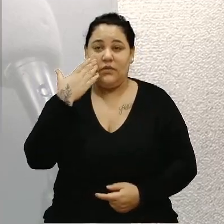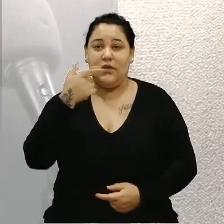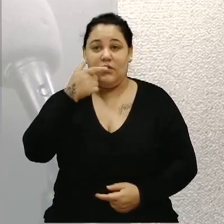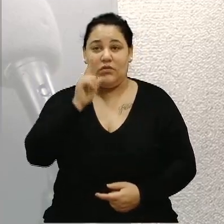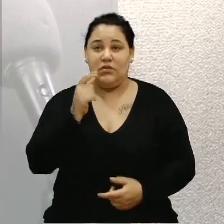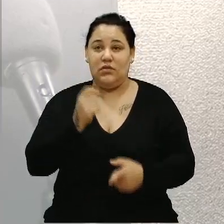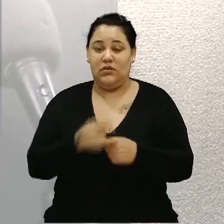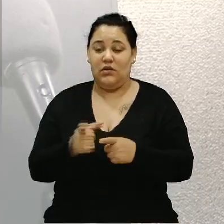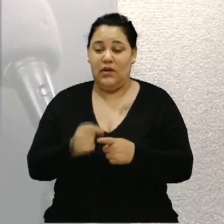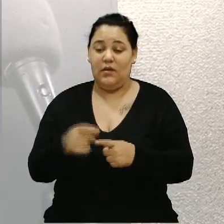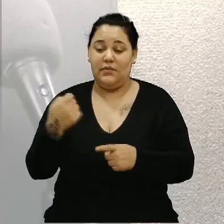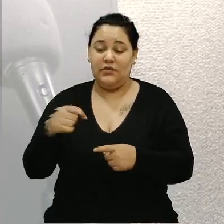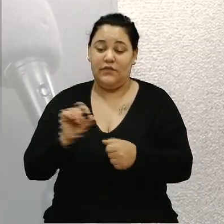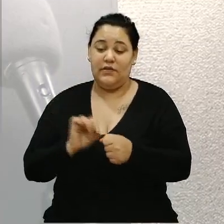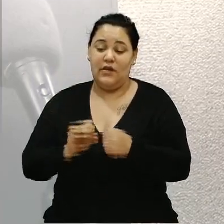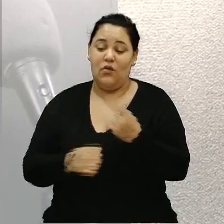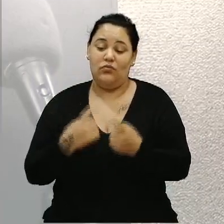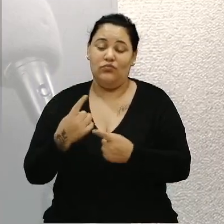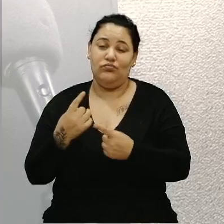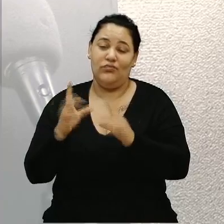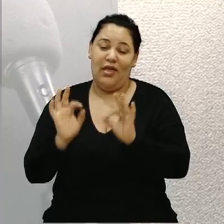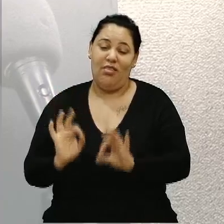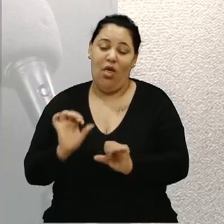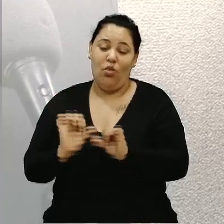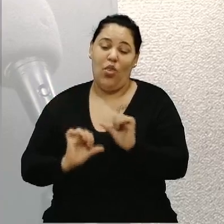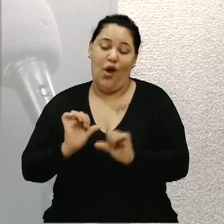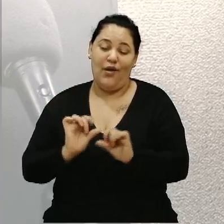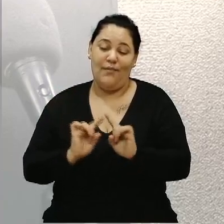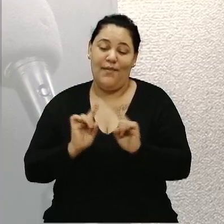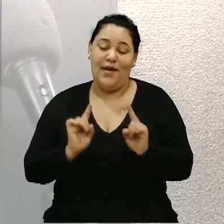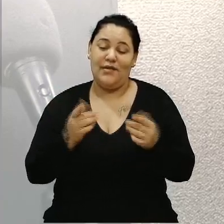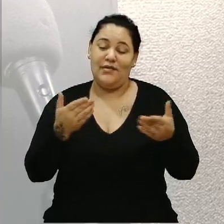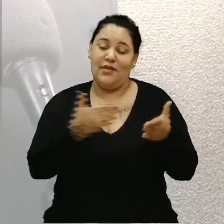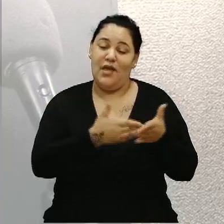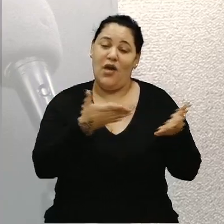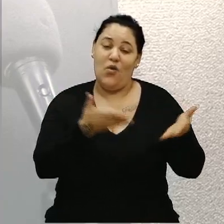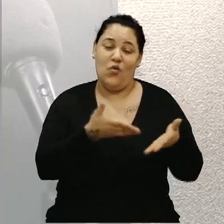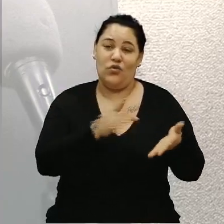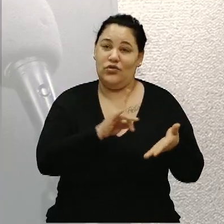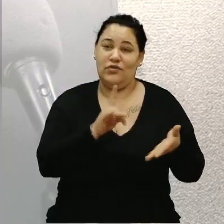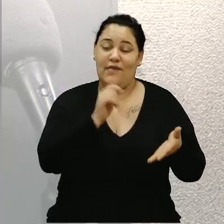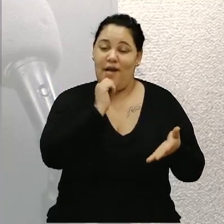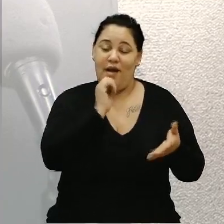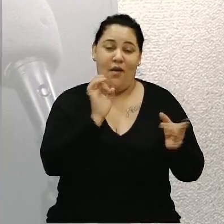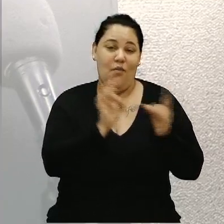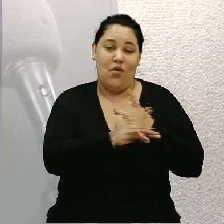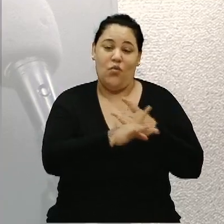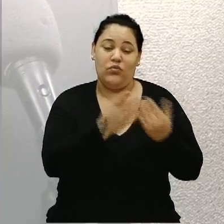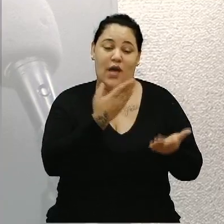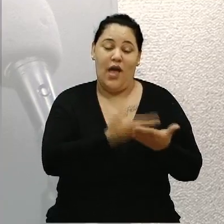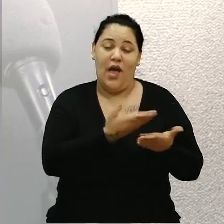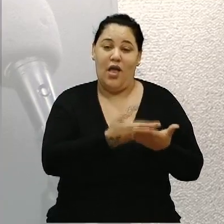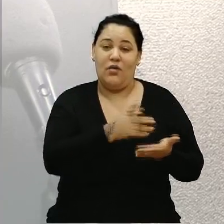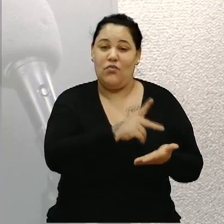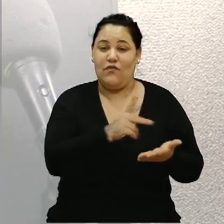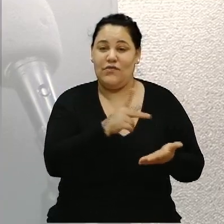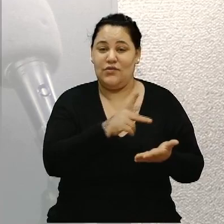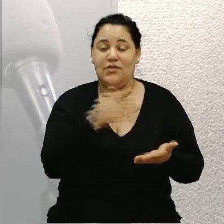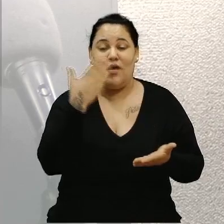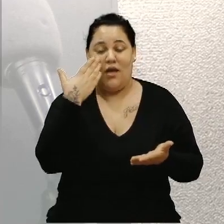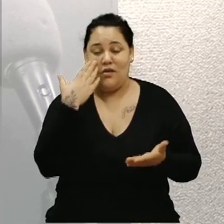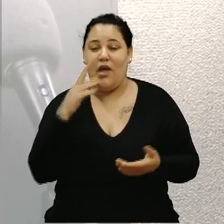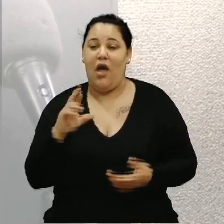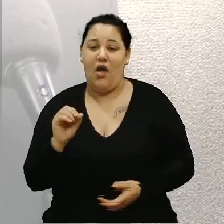tiveram que ser feitas algumas alterações. Só que até hoje não foi concluído a sala dos professores. Eu sei que a